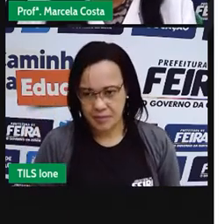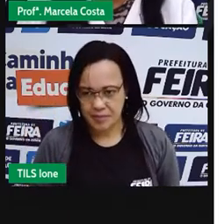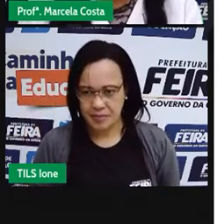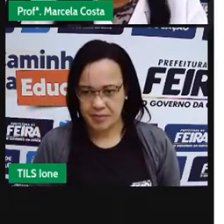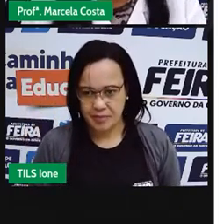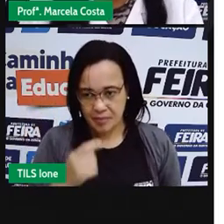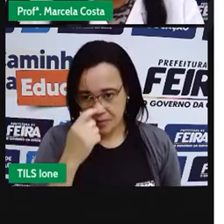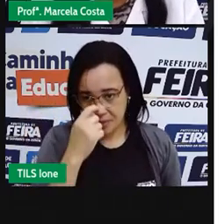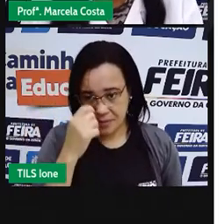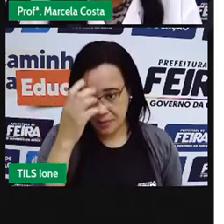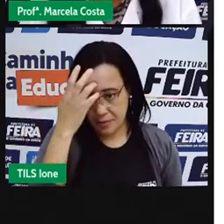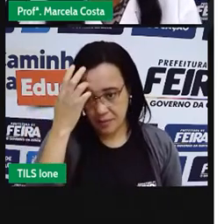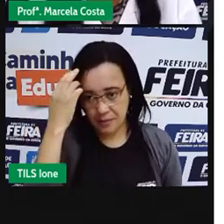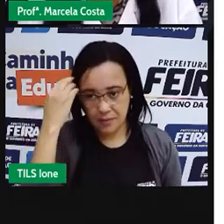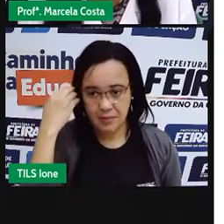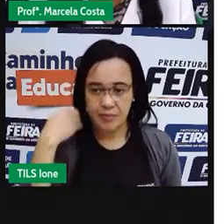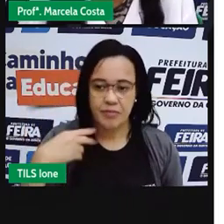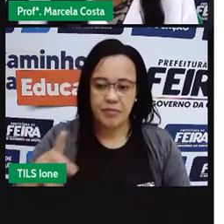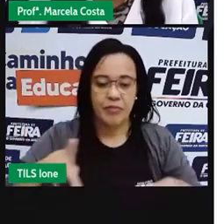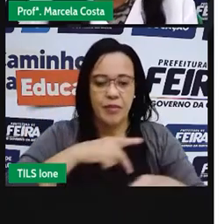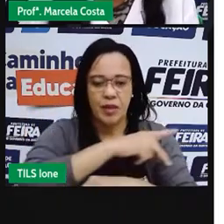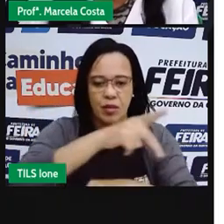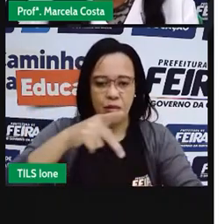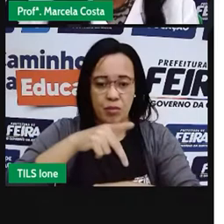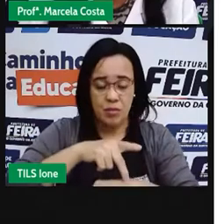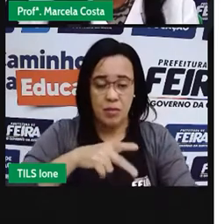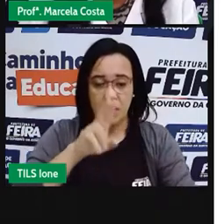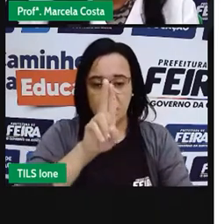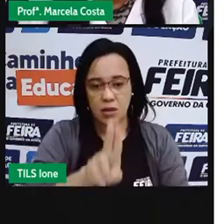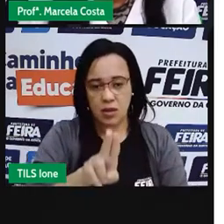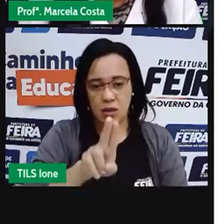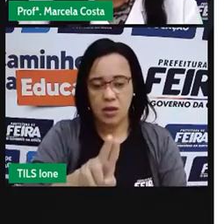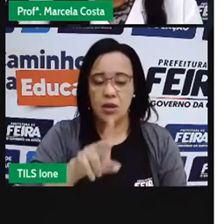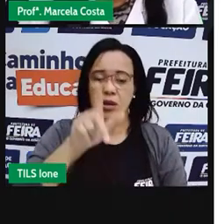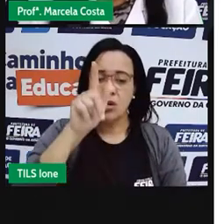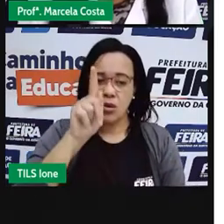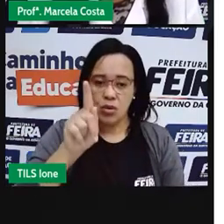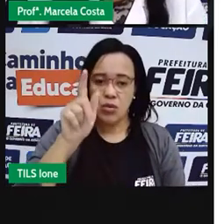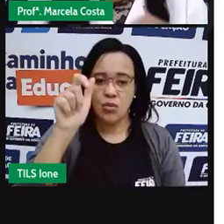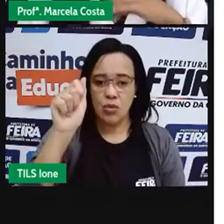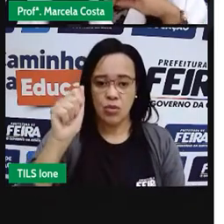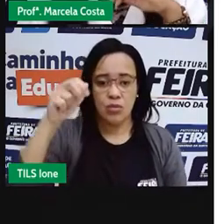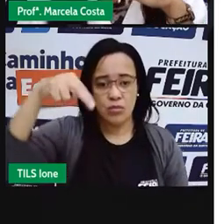Então, vejam que as princesas não estão só nas contas de fadas. Elas